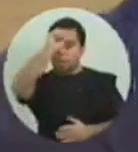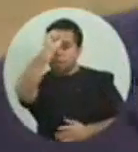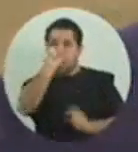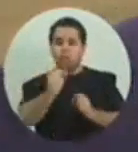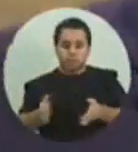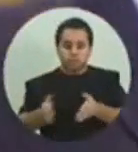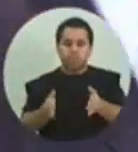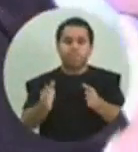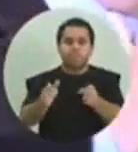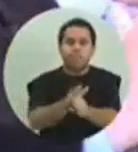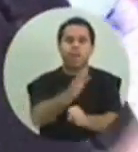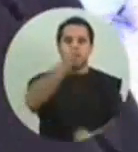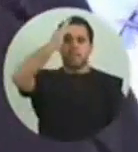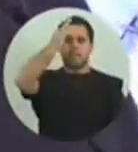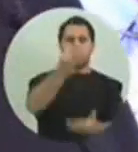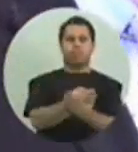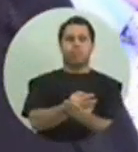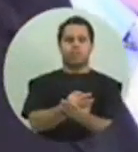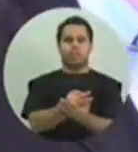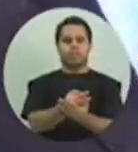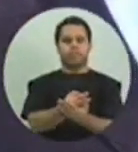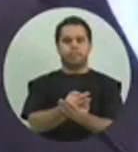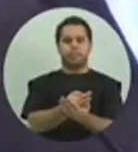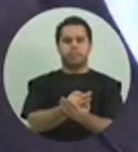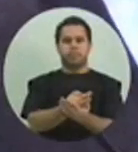O que eu quero, meu filho, é que você aprenda a andar por fé.